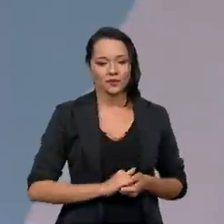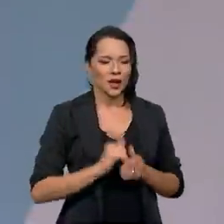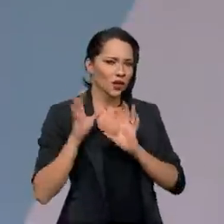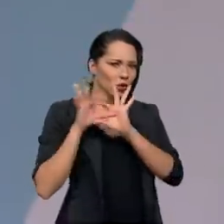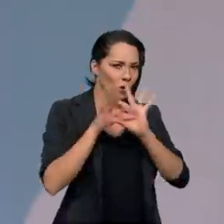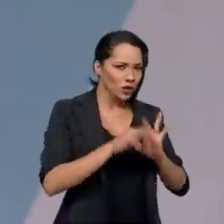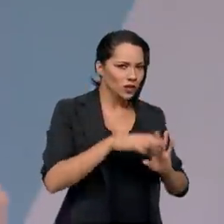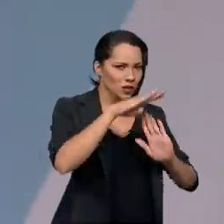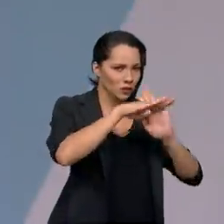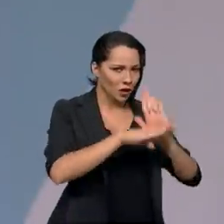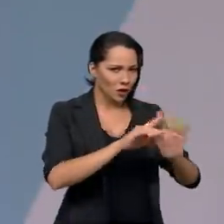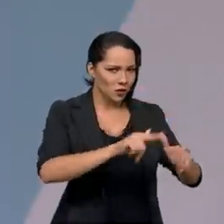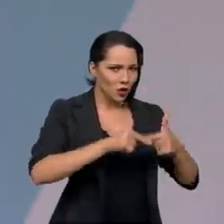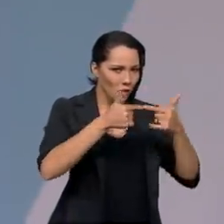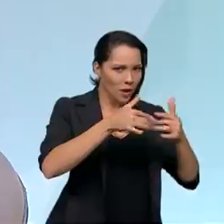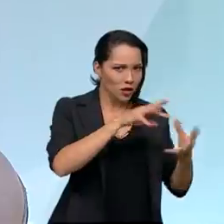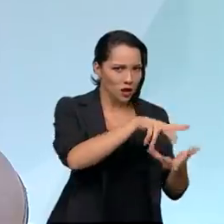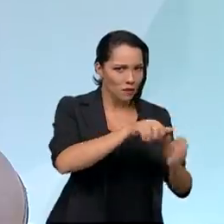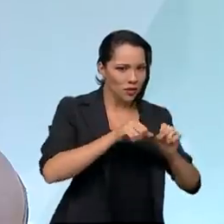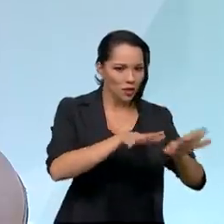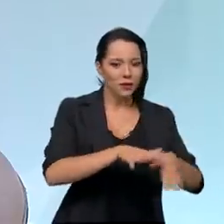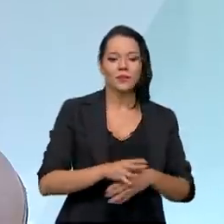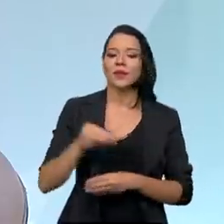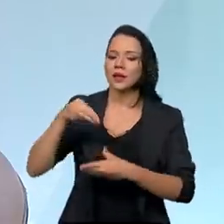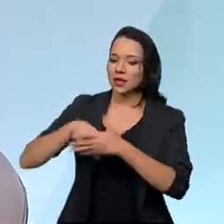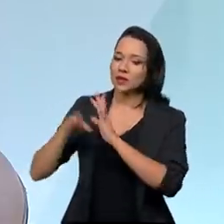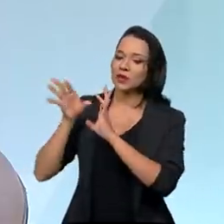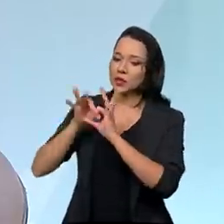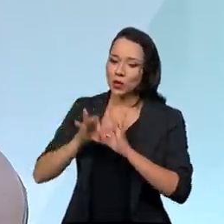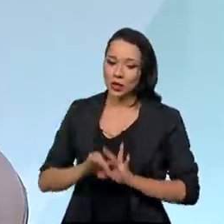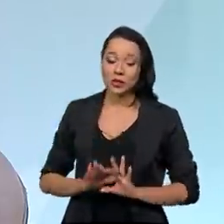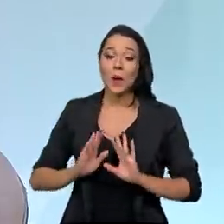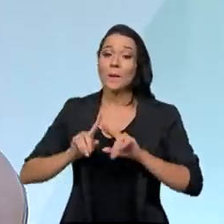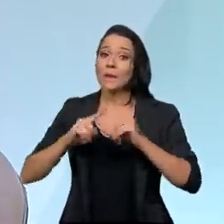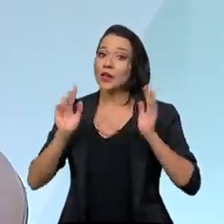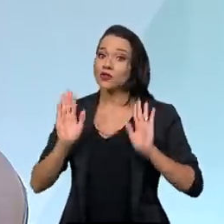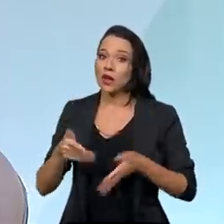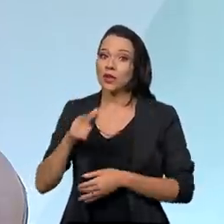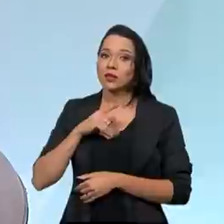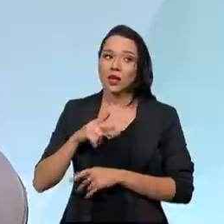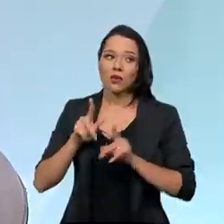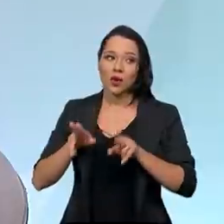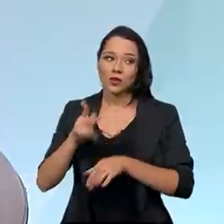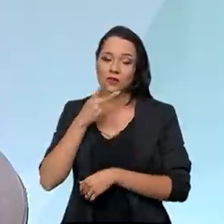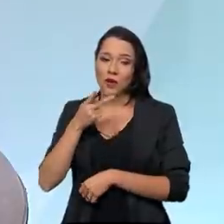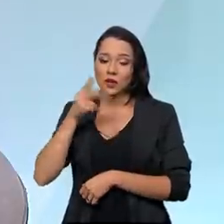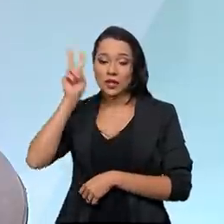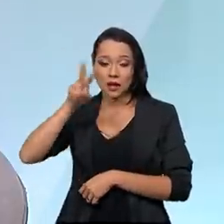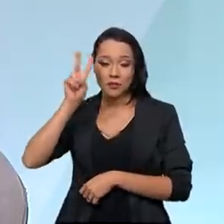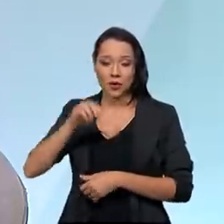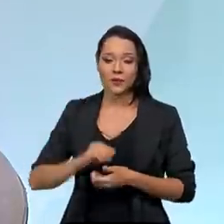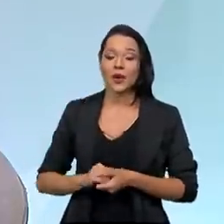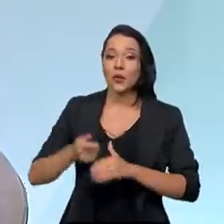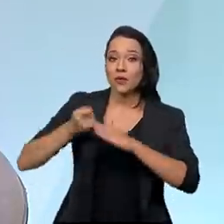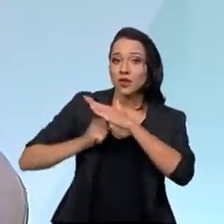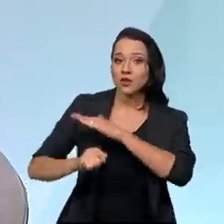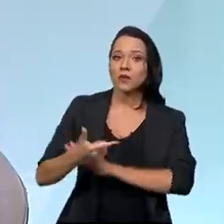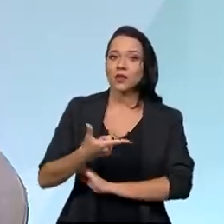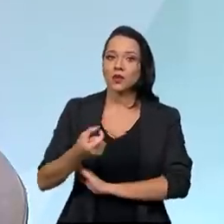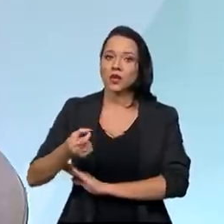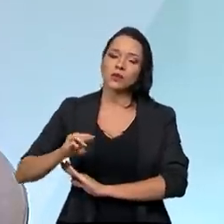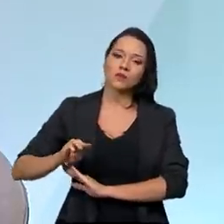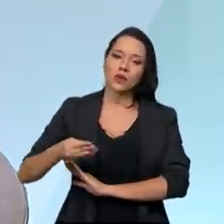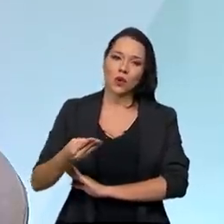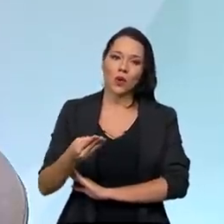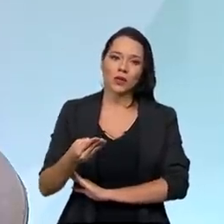desse programa de combate a epidemias. Dentro desse contexto. Mas já há, como você mesmo lembrou, um investimento de 200